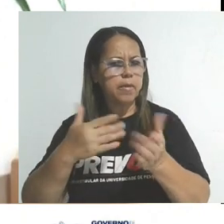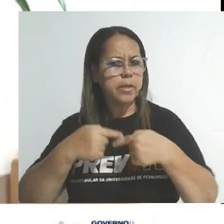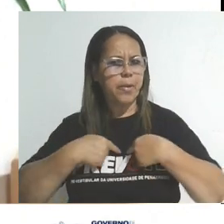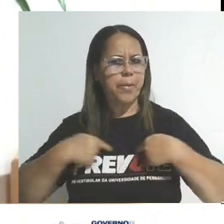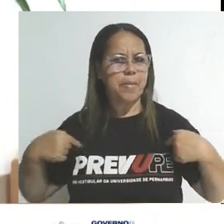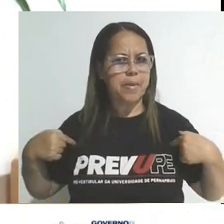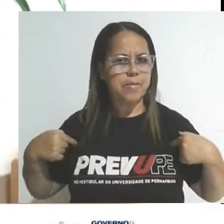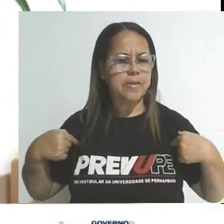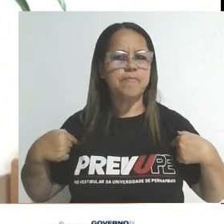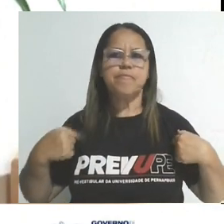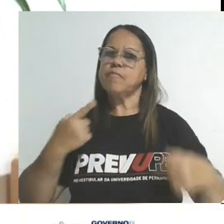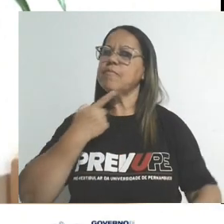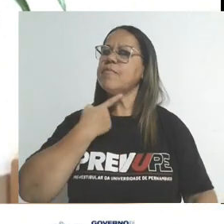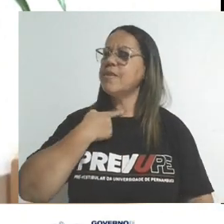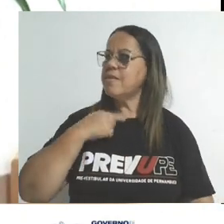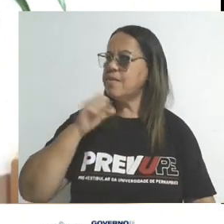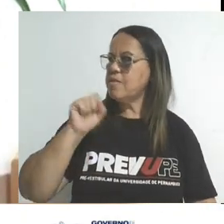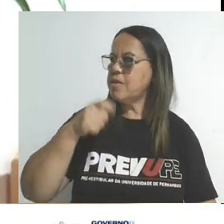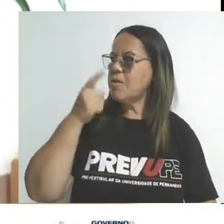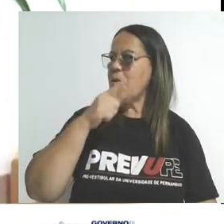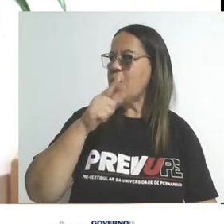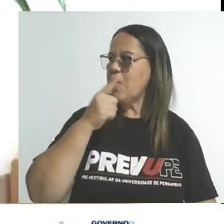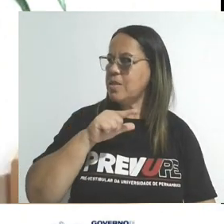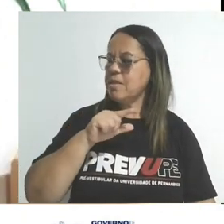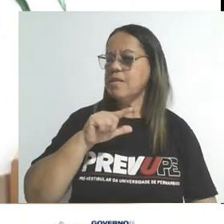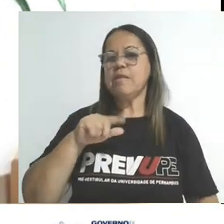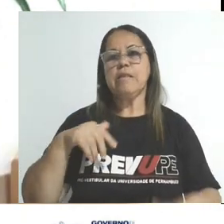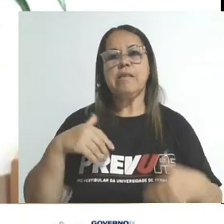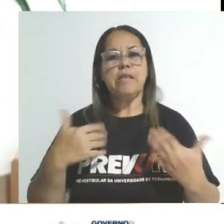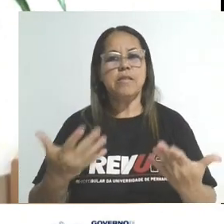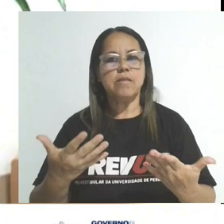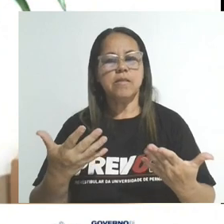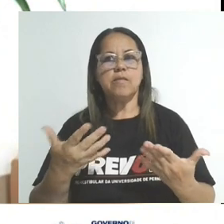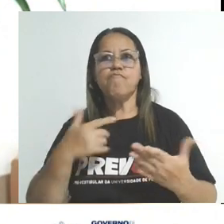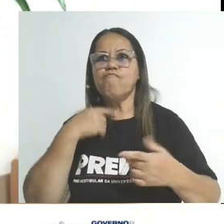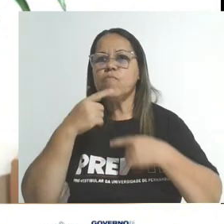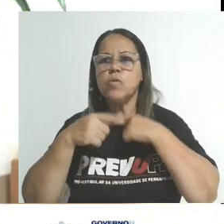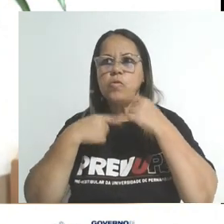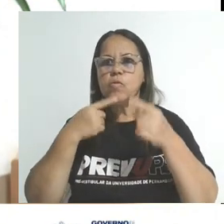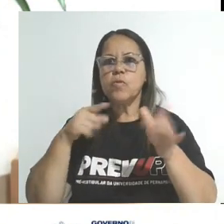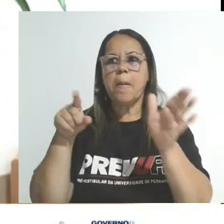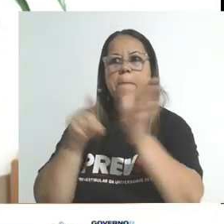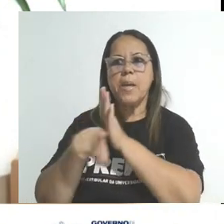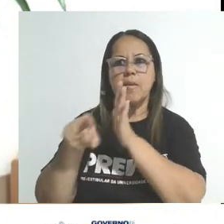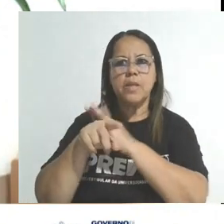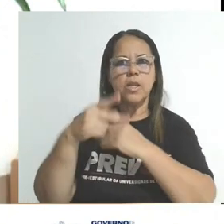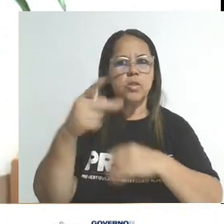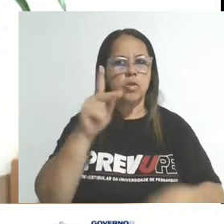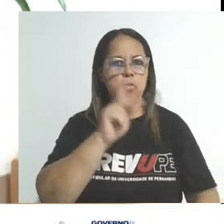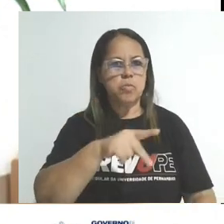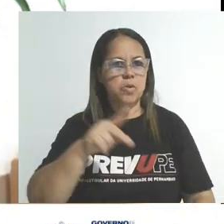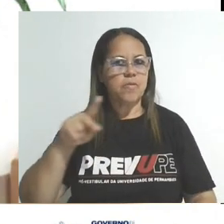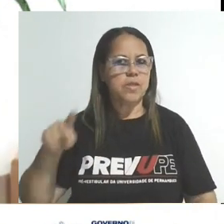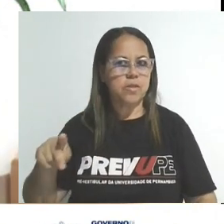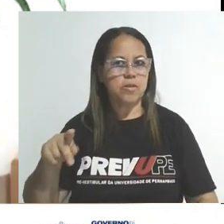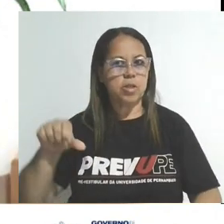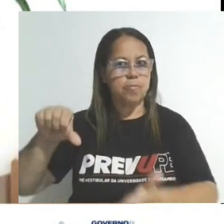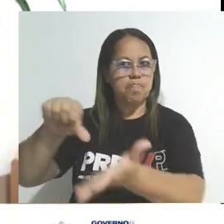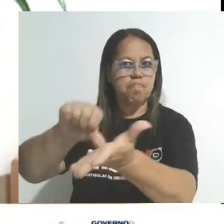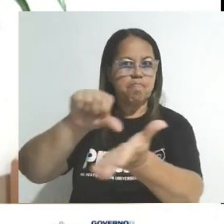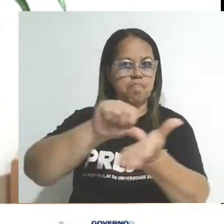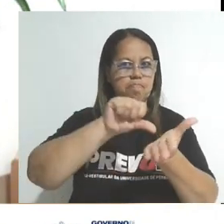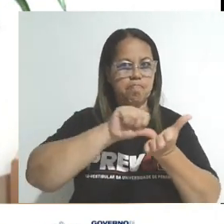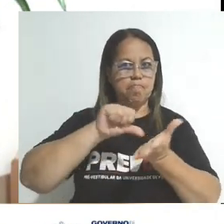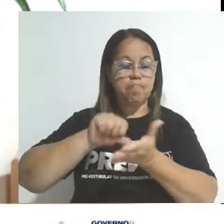do Prevup? Espero que você esteja conseguindo e, sobretudo, sanando suas dúvidas com seus professores nos seus